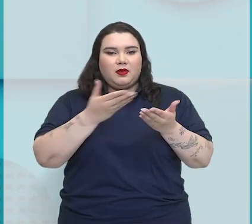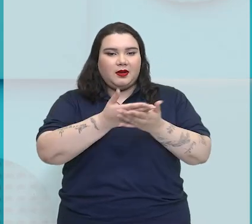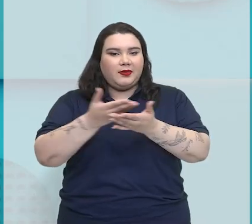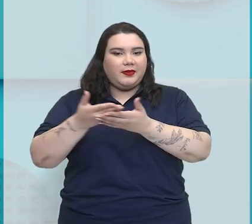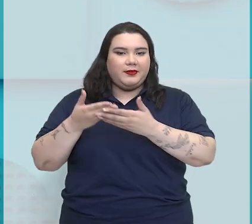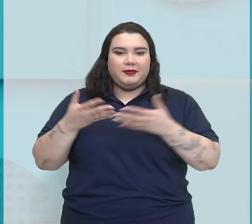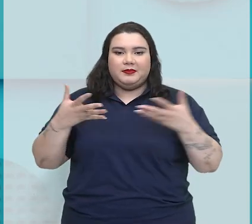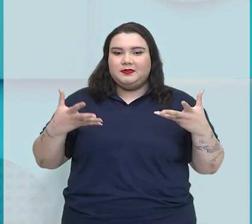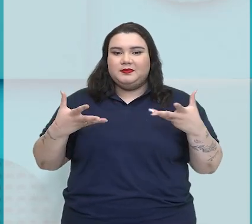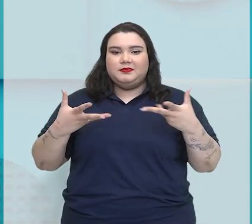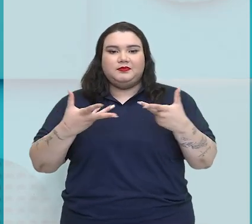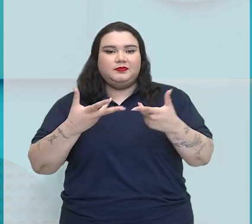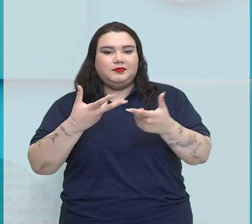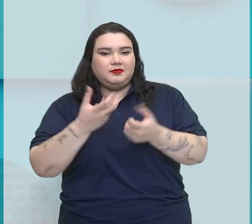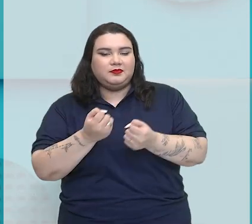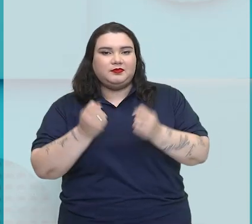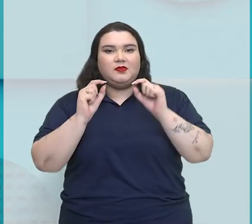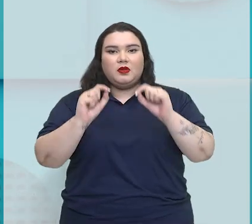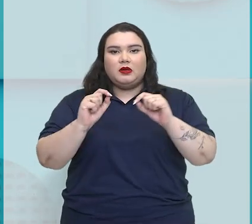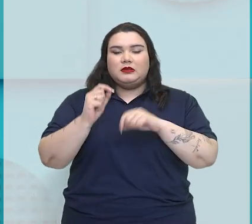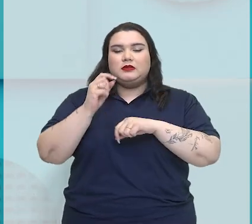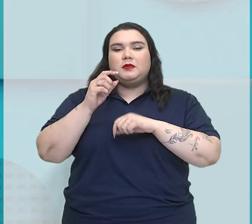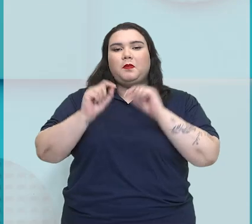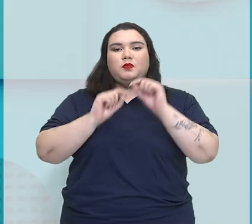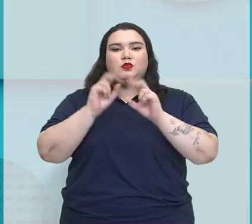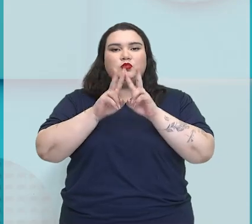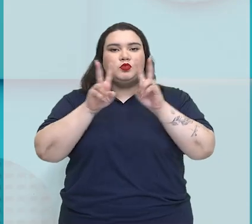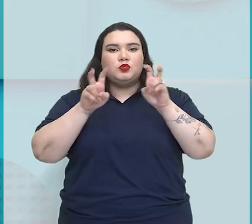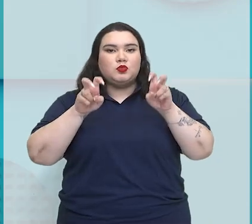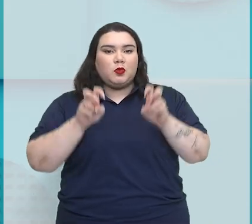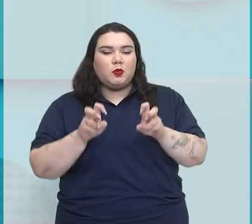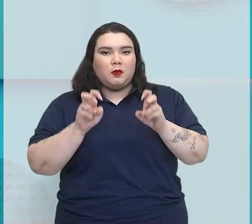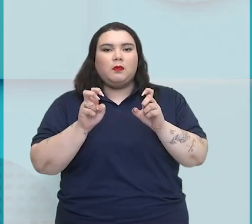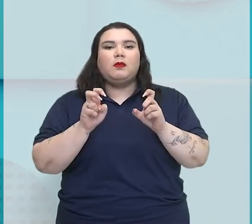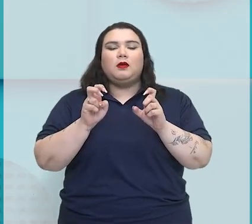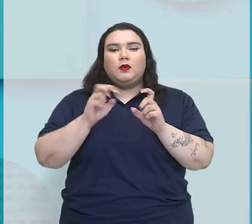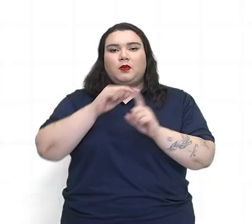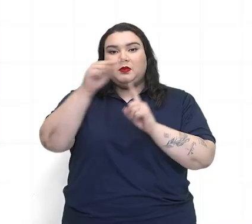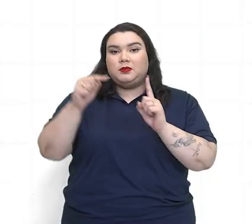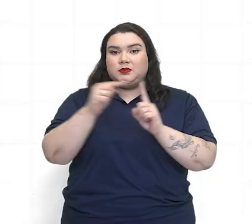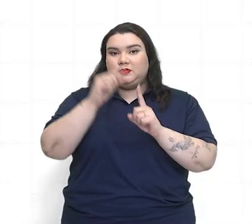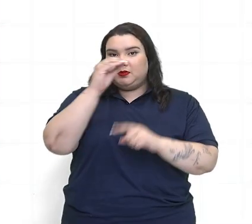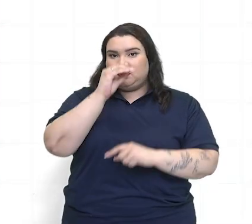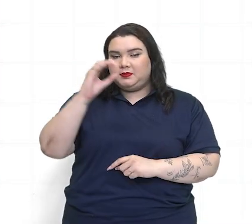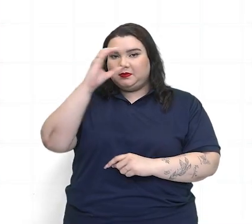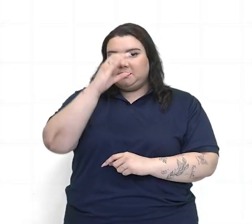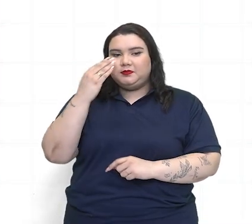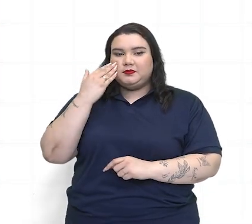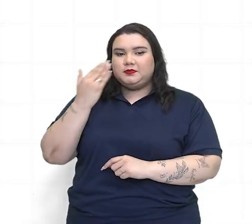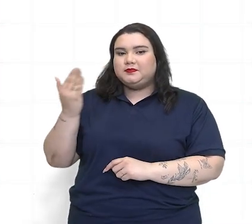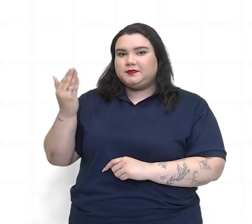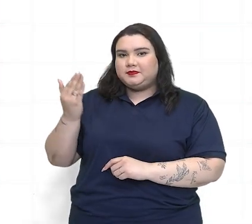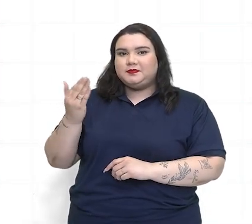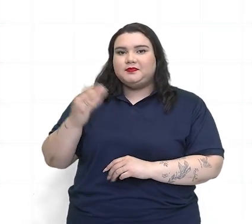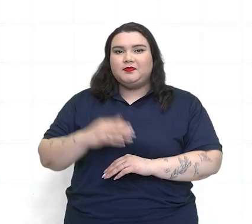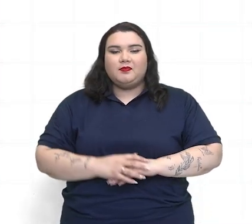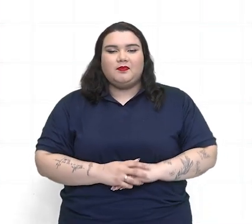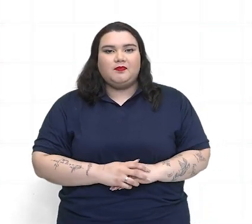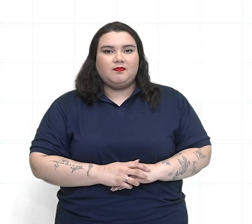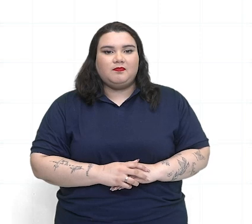aula maravilhosa de morfossintaxe. Vamos conhecer então o objeto de conhecimento dessa aula.